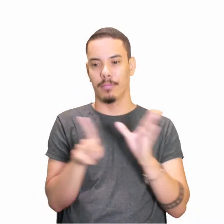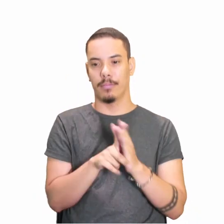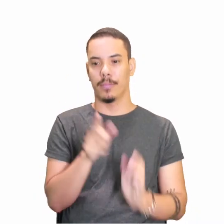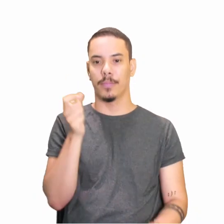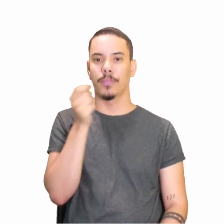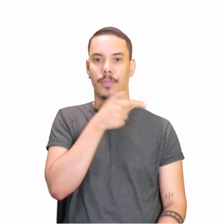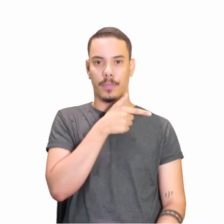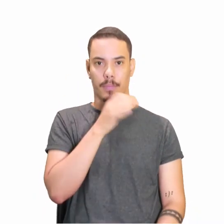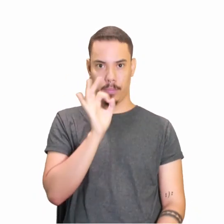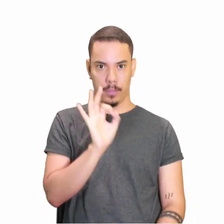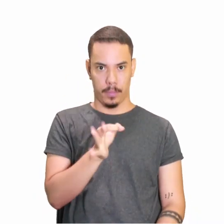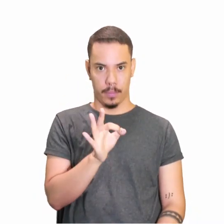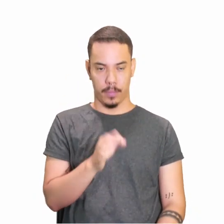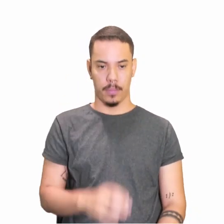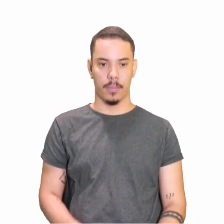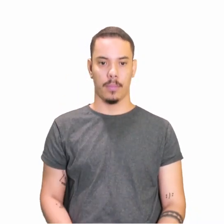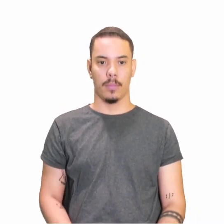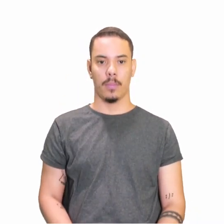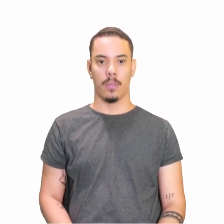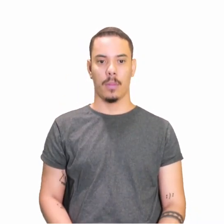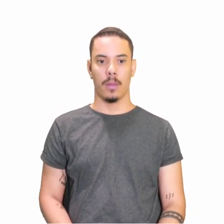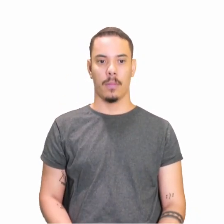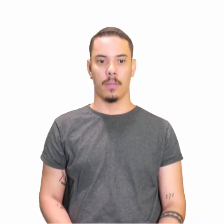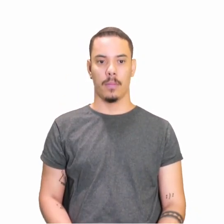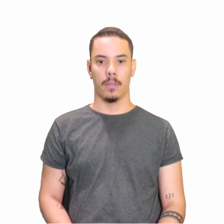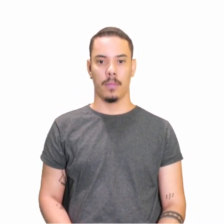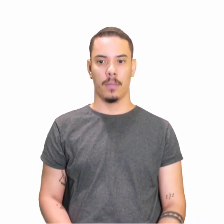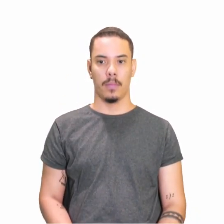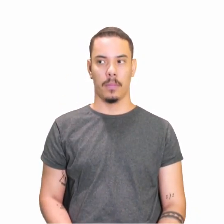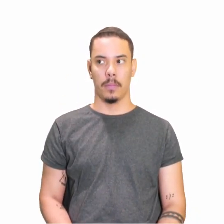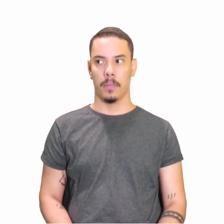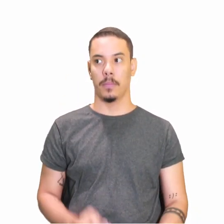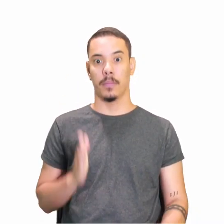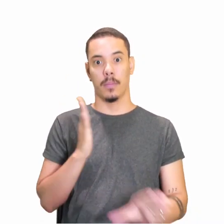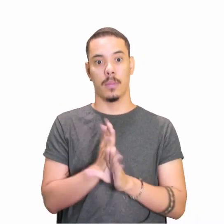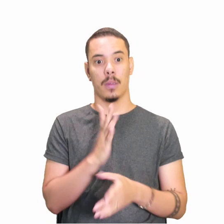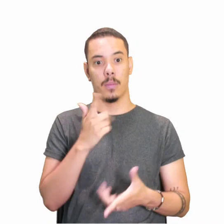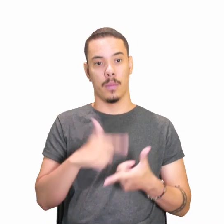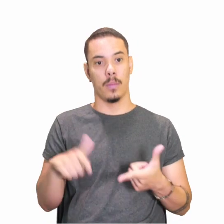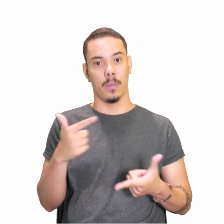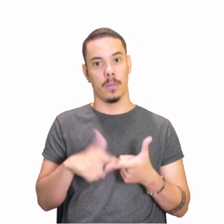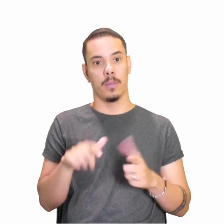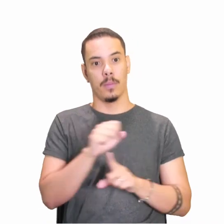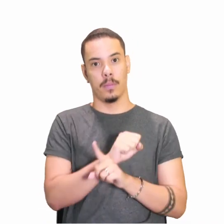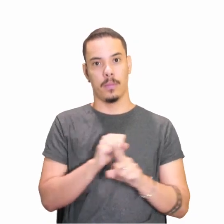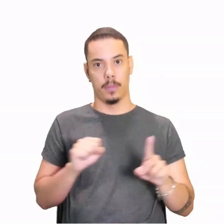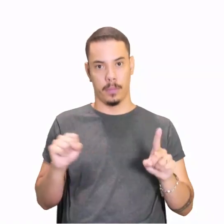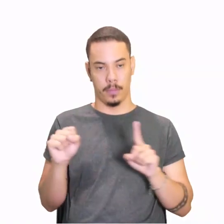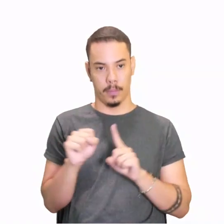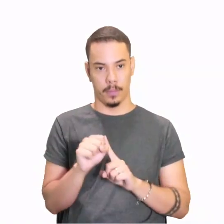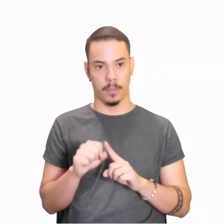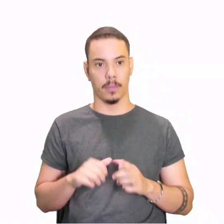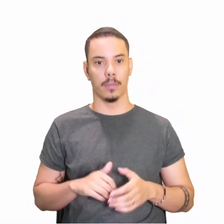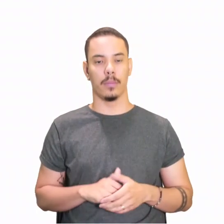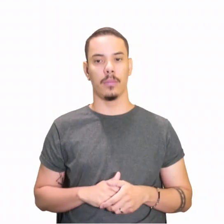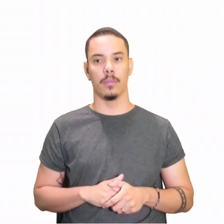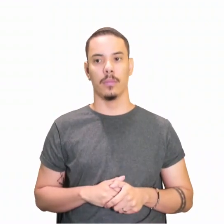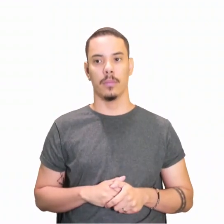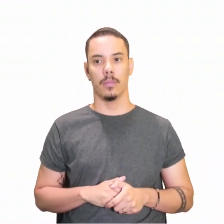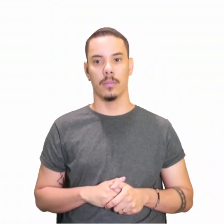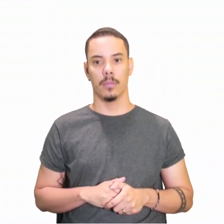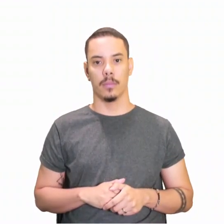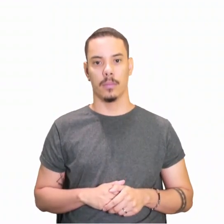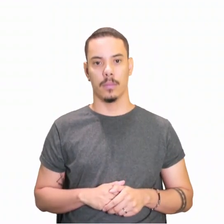Exatamente. Certo? Satírica, né? A questão dos problemas, né, sociais. Ok, muito bem. A